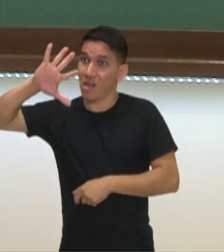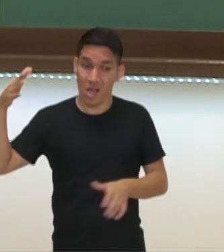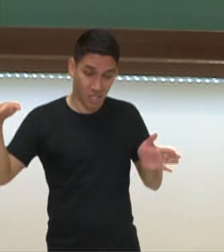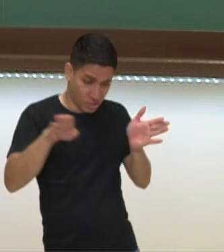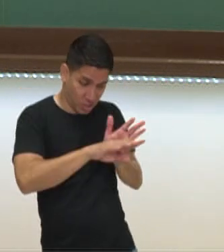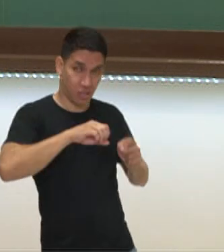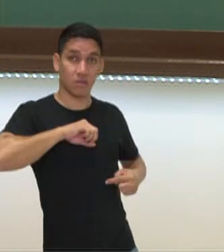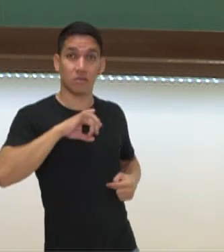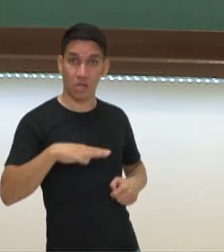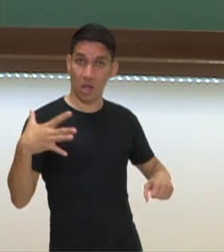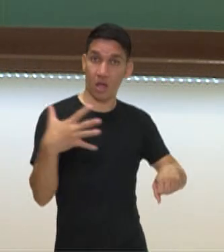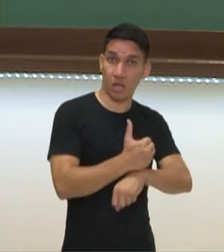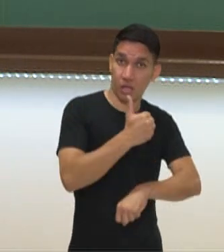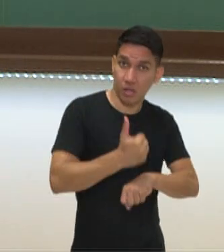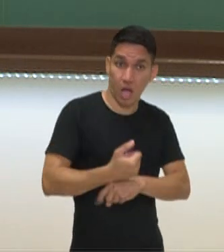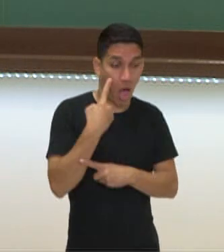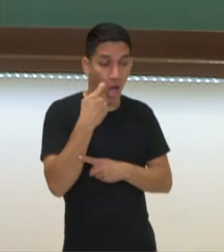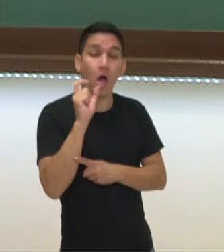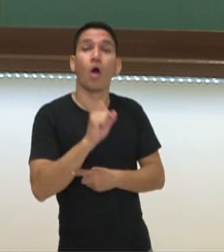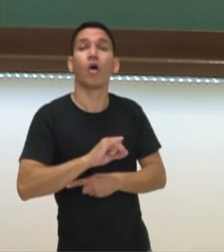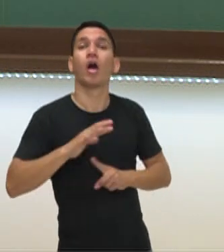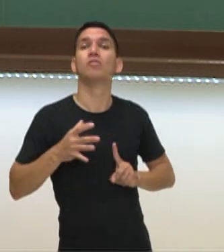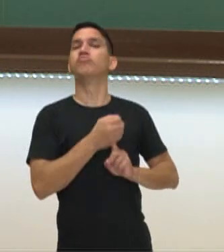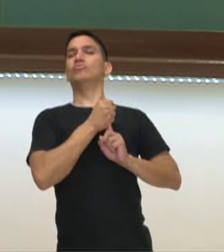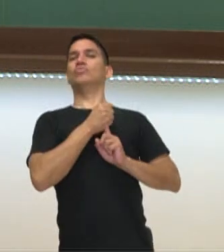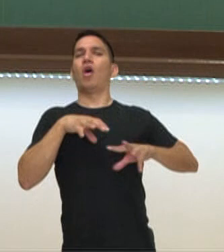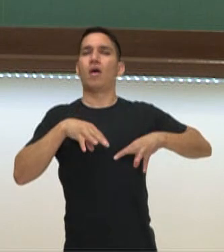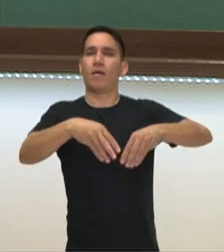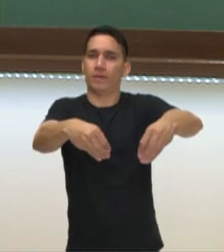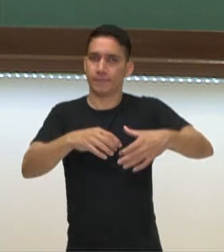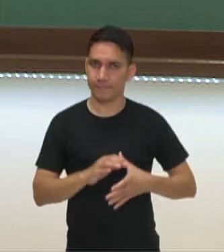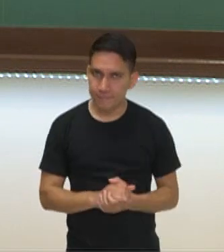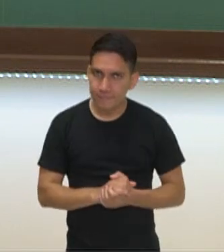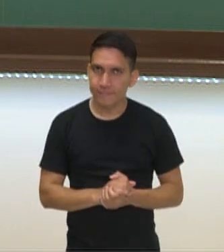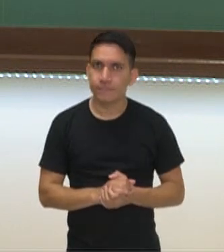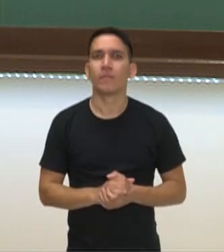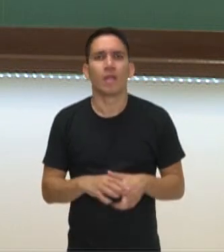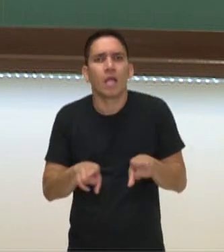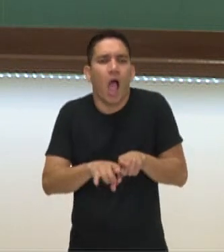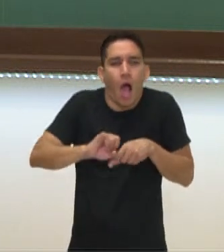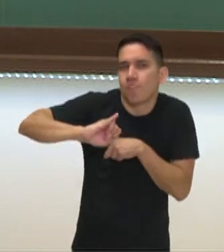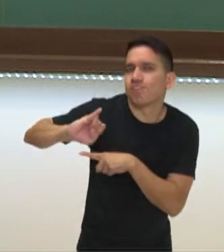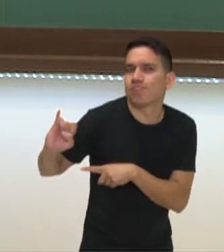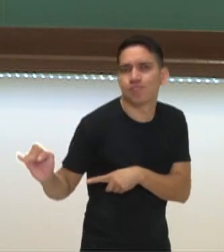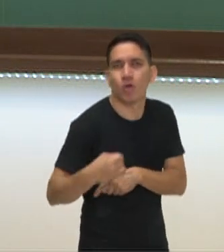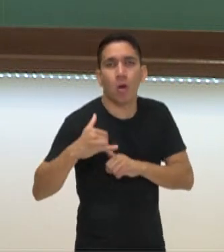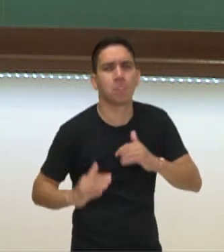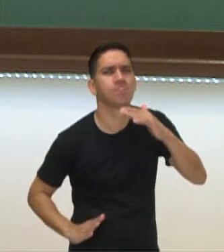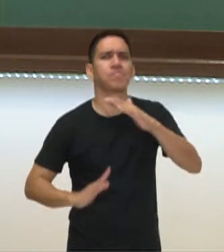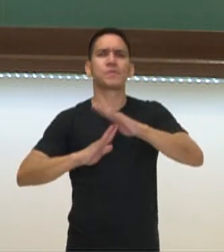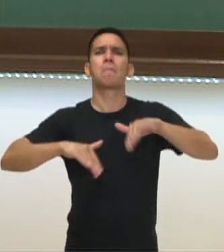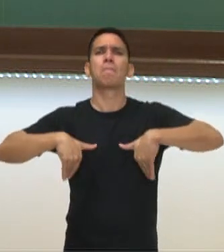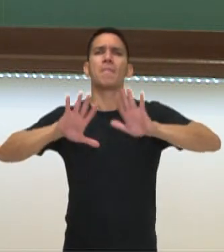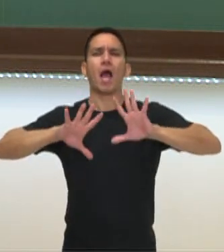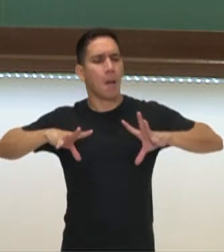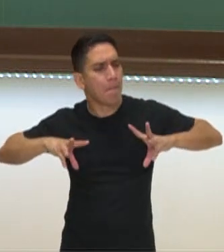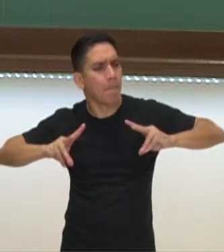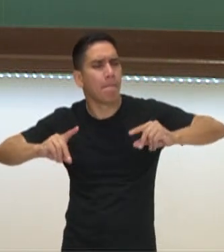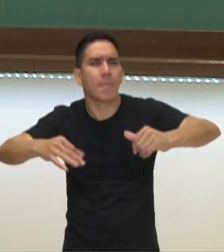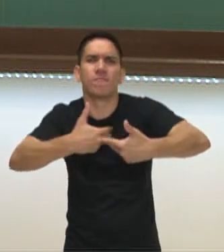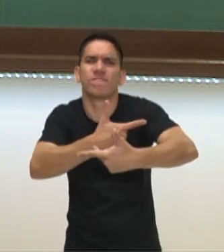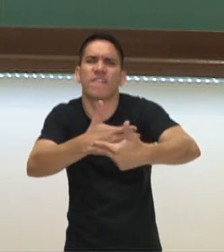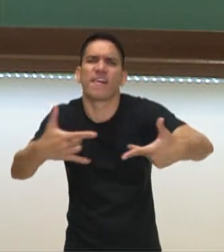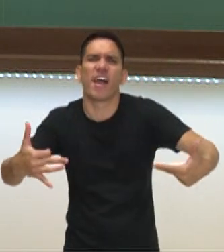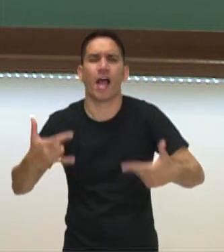cá com o interesse de dominar a terra, né? De aproveitar o máximo possível, explorar os recursos